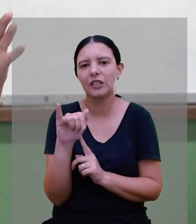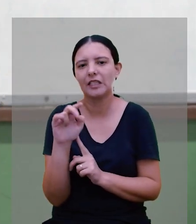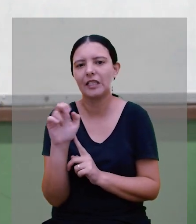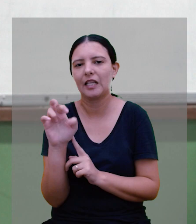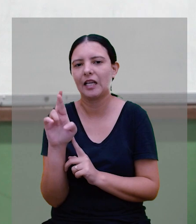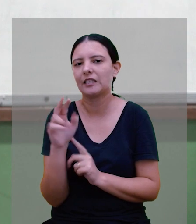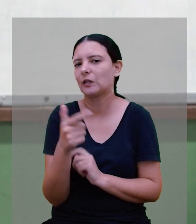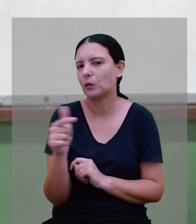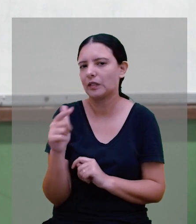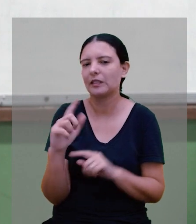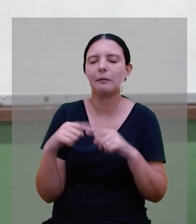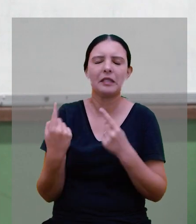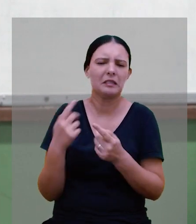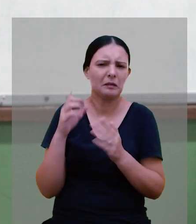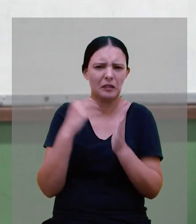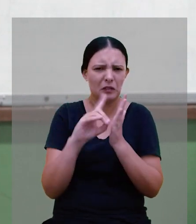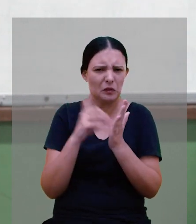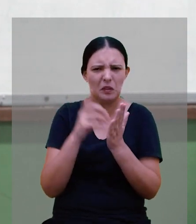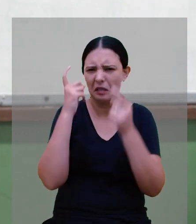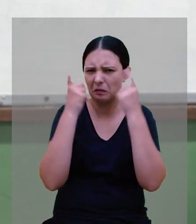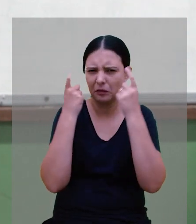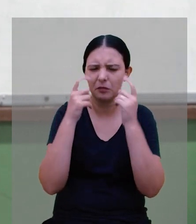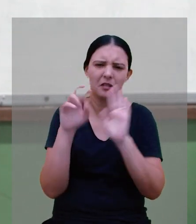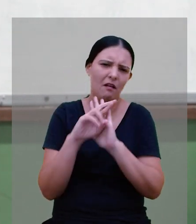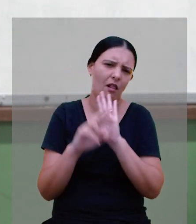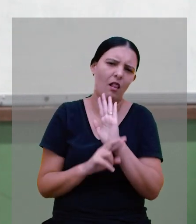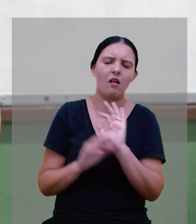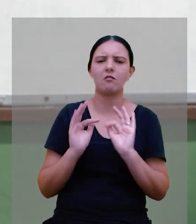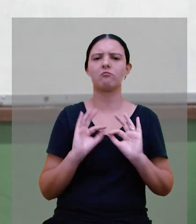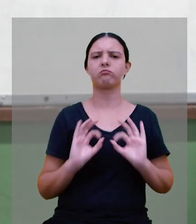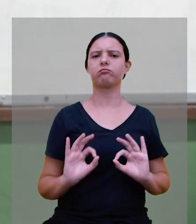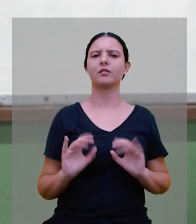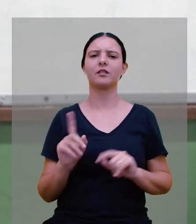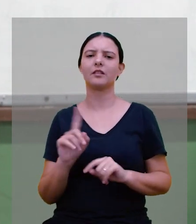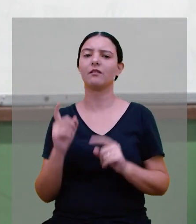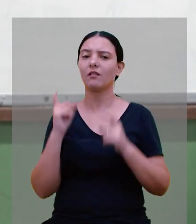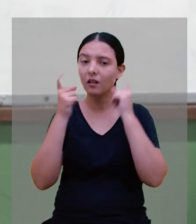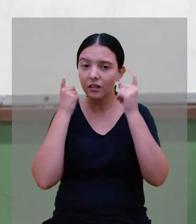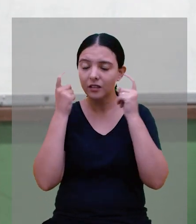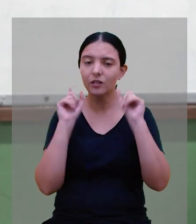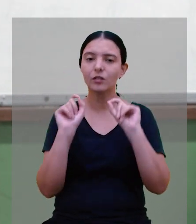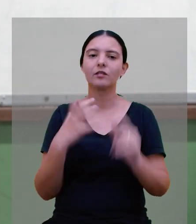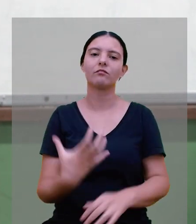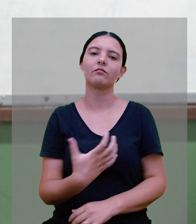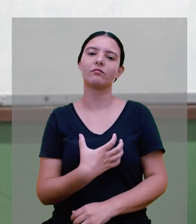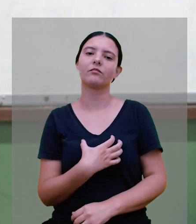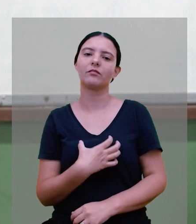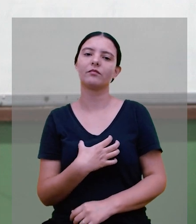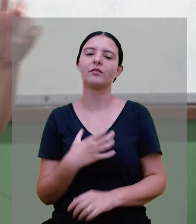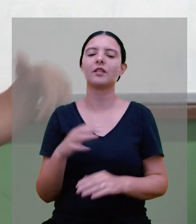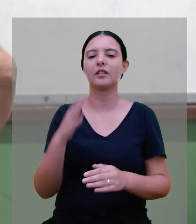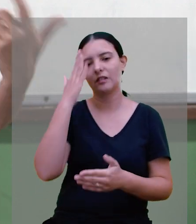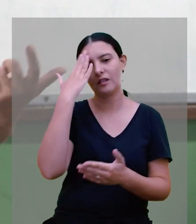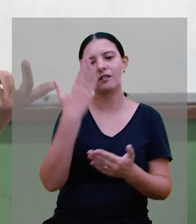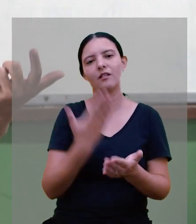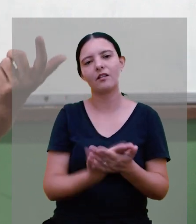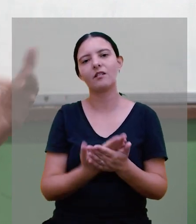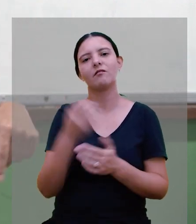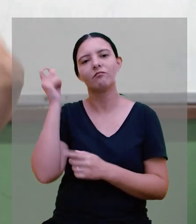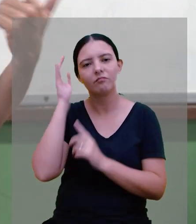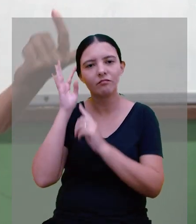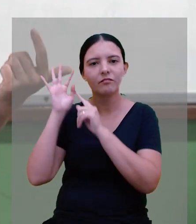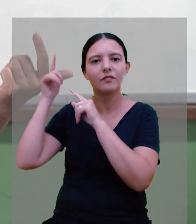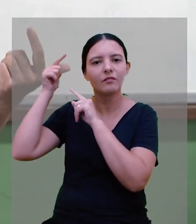Nossa preocupação não é o dicionário, não é a regra, não é a formalidade. Nossa preocupação é com o sentimento de acreditar em